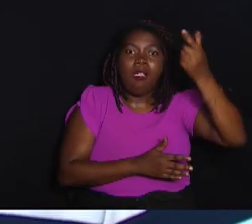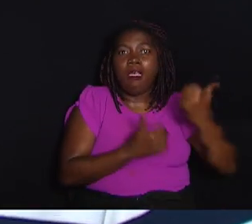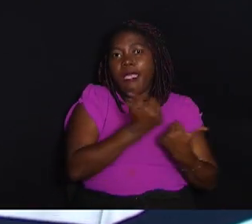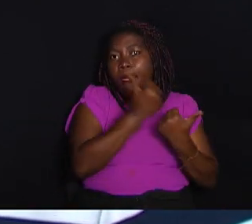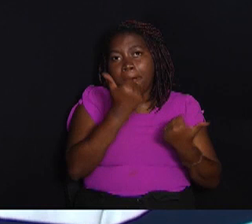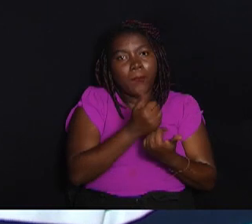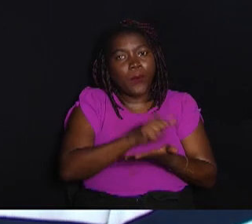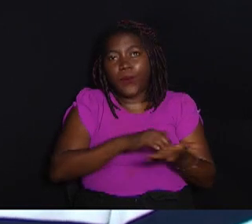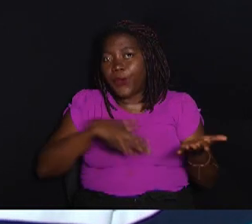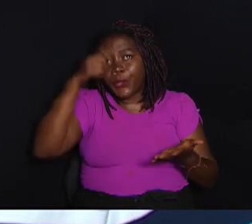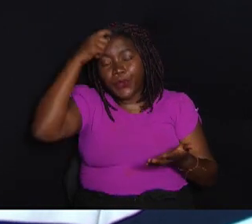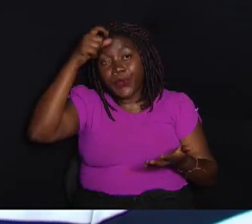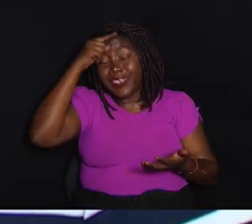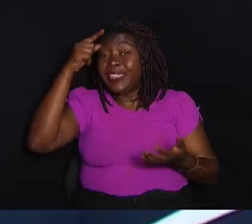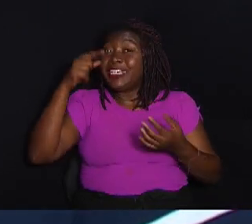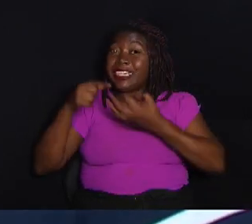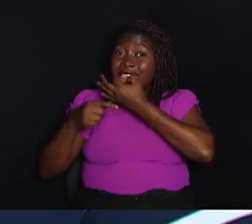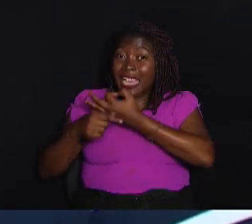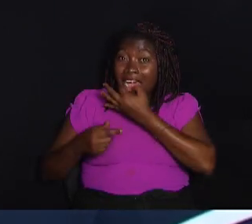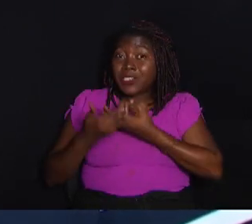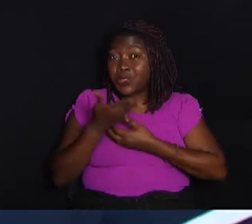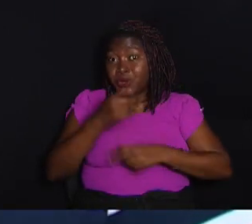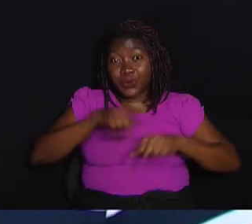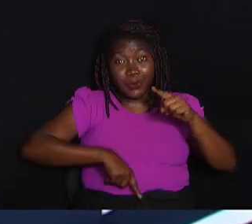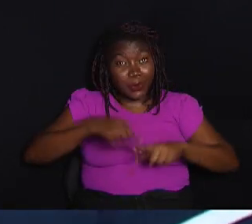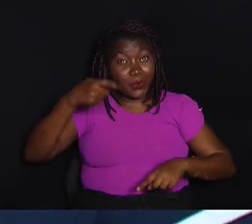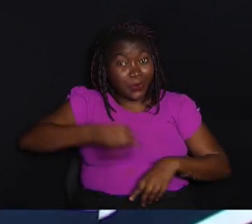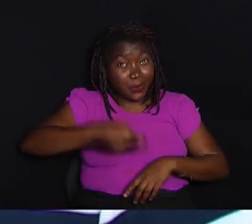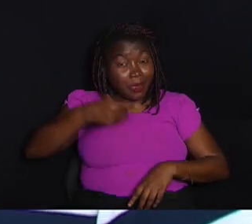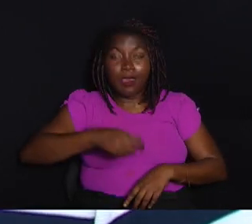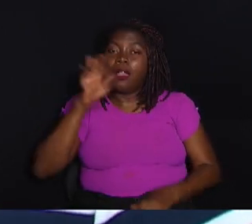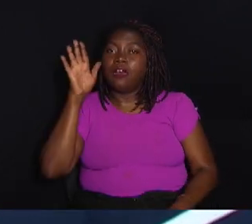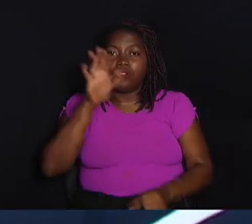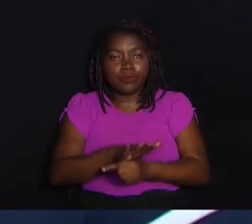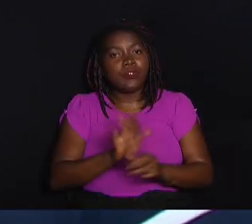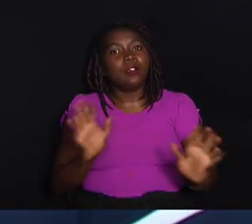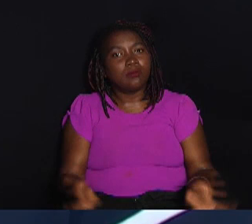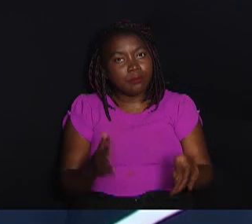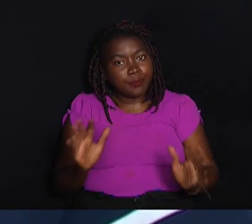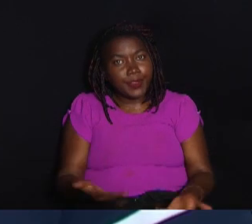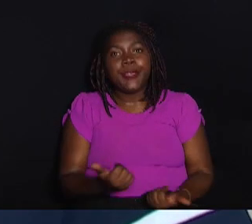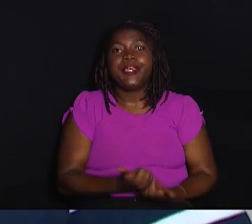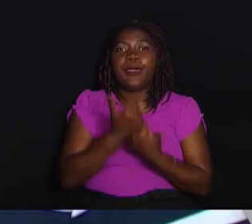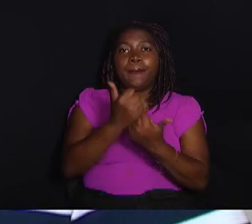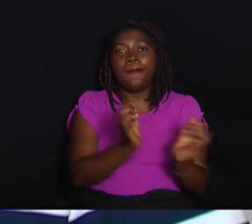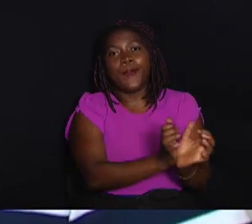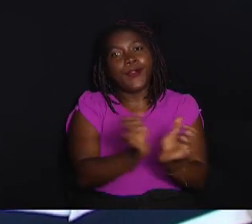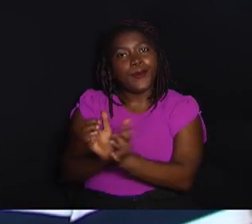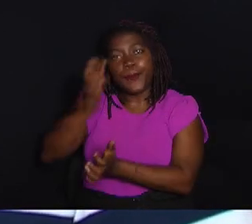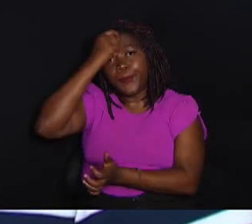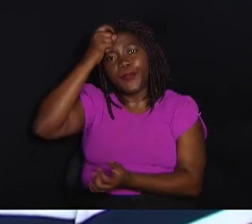e acho que esse instrumento da positiva ajuda fomenta e apoia grupos culturais